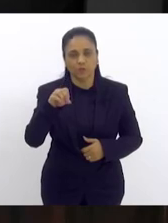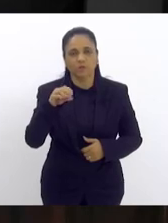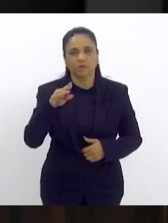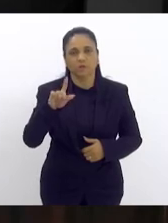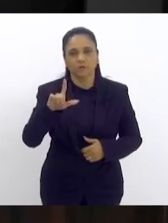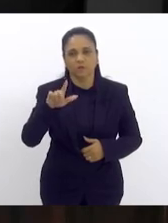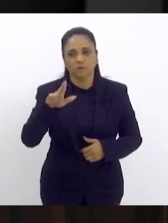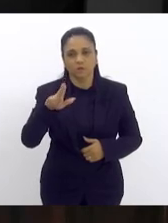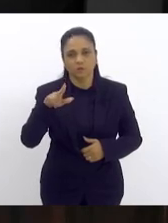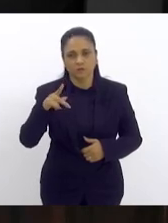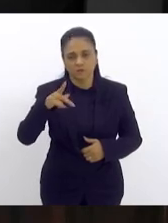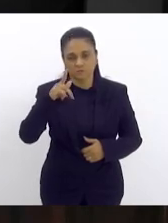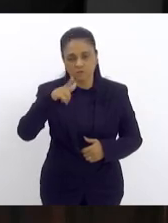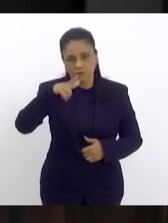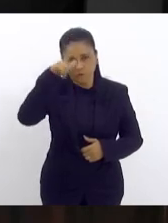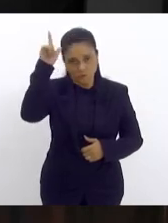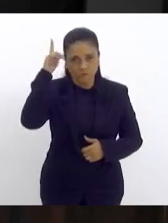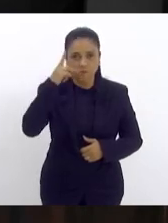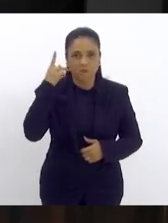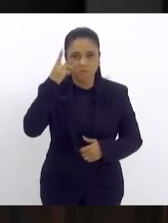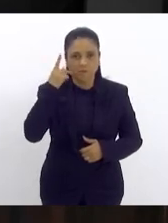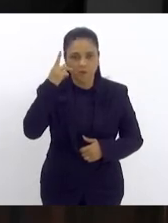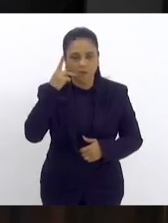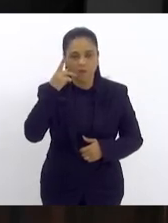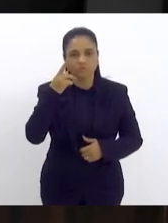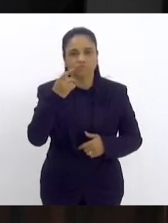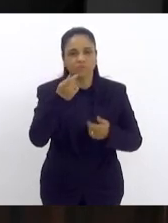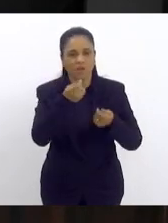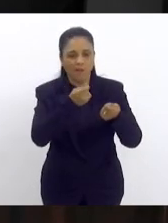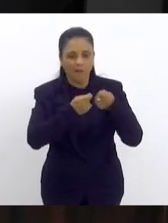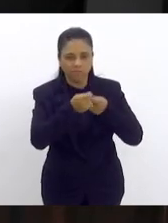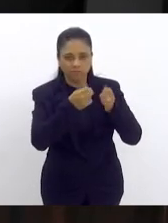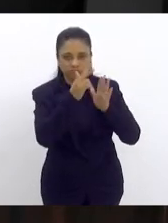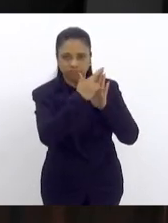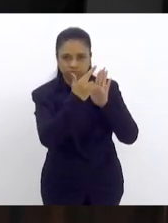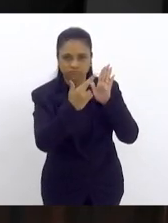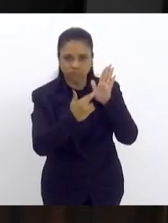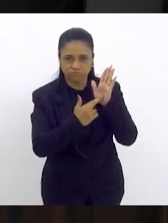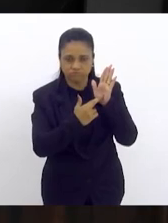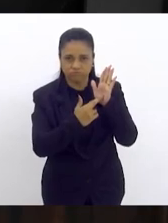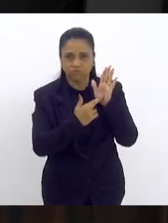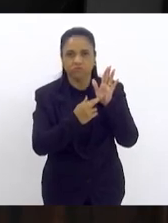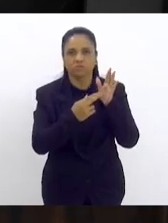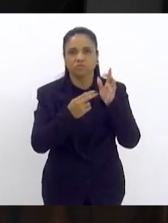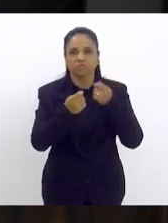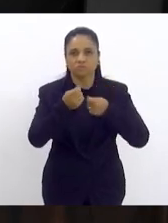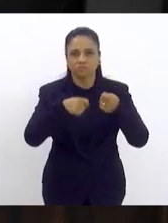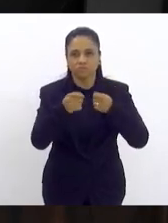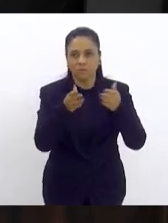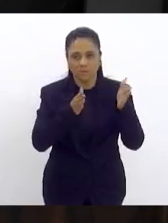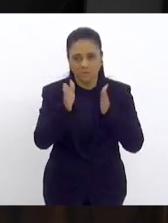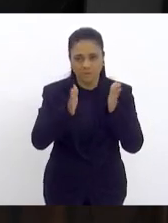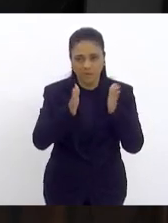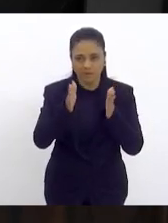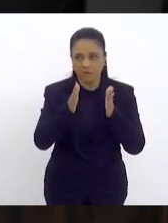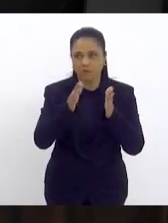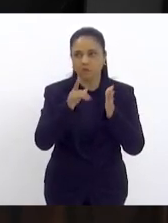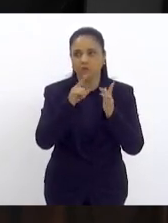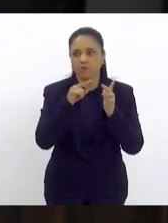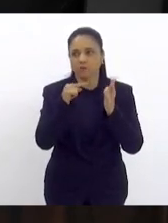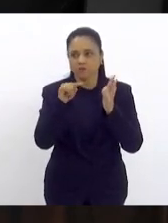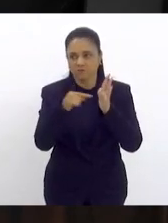regulamenta a responsabilidade dos fornecedores sobre a obsolescência programada de seus produtos no estado do Rio de Janeiro